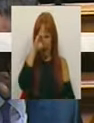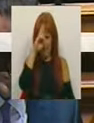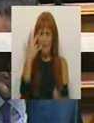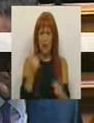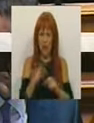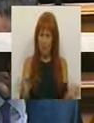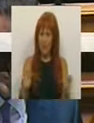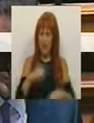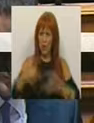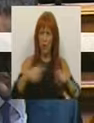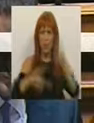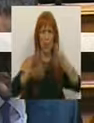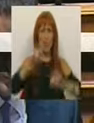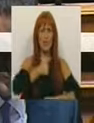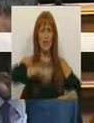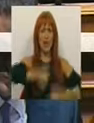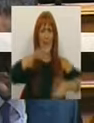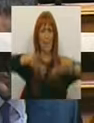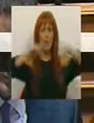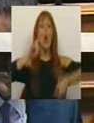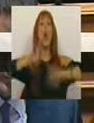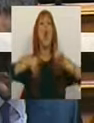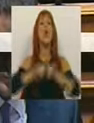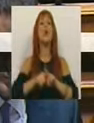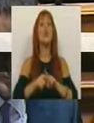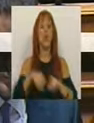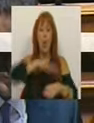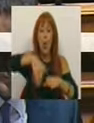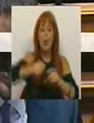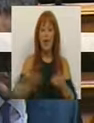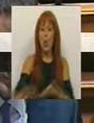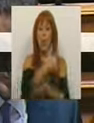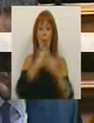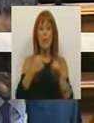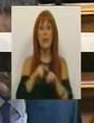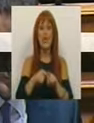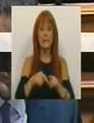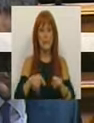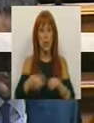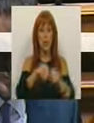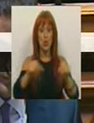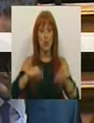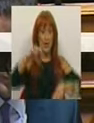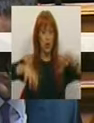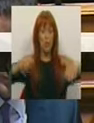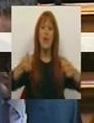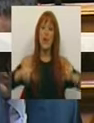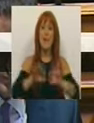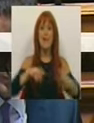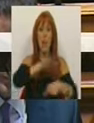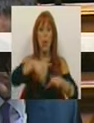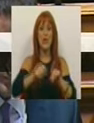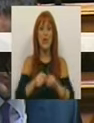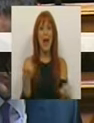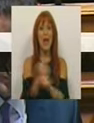também em promover a reabilitação urbana, quer naquilo que é o contexto de recuperação do espaço urbano, quer mesmo aquilo que é o contexto